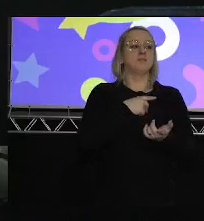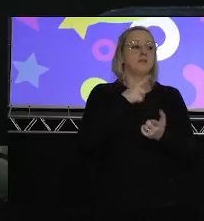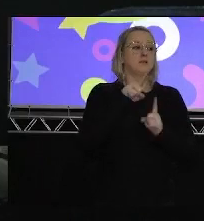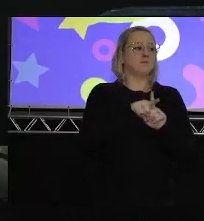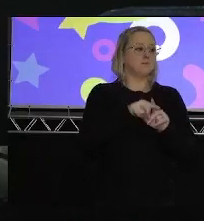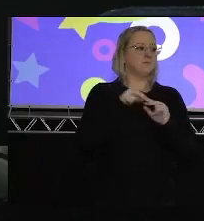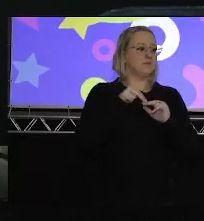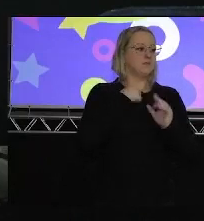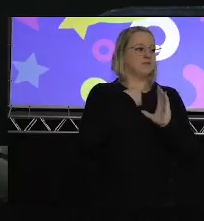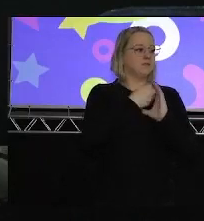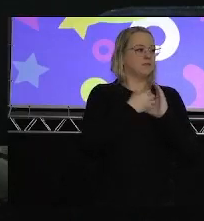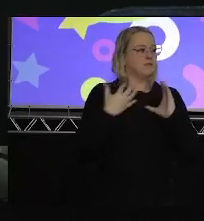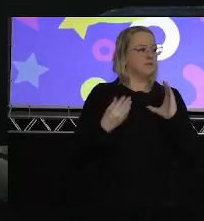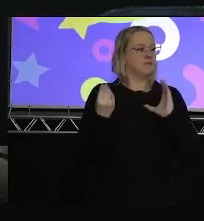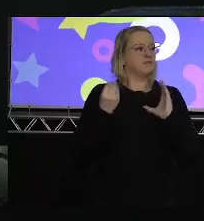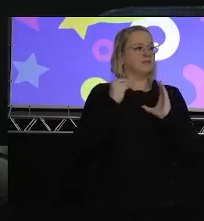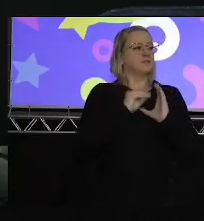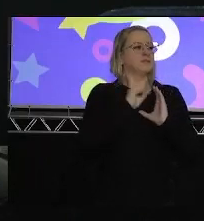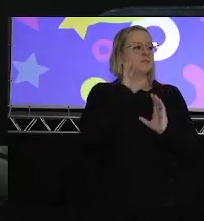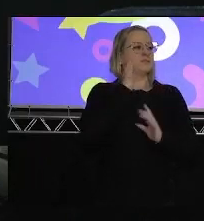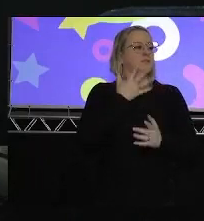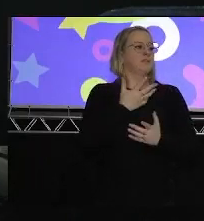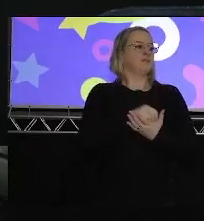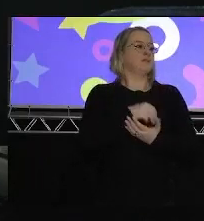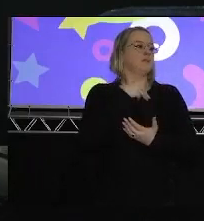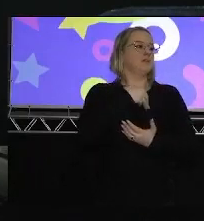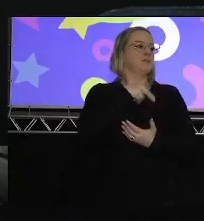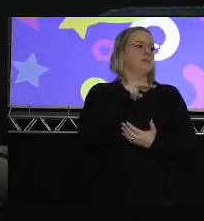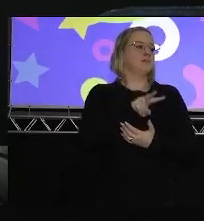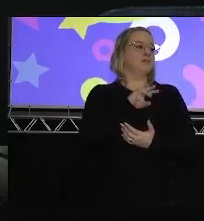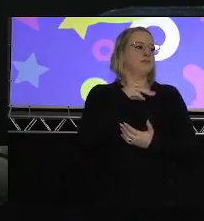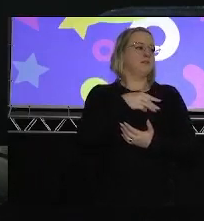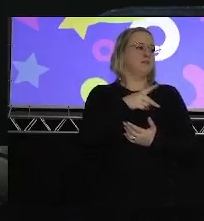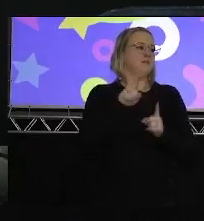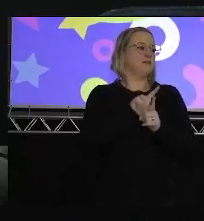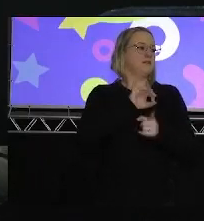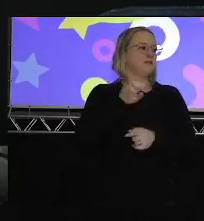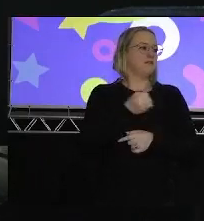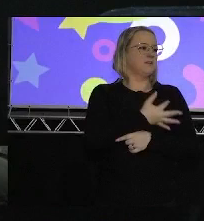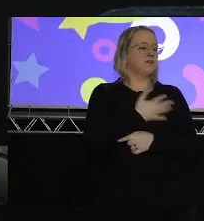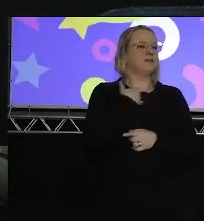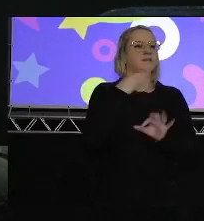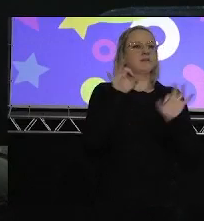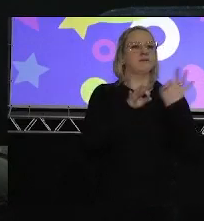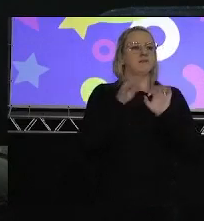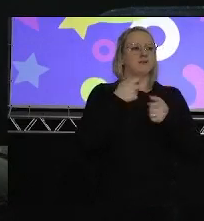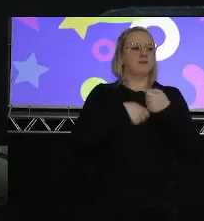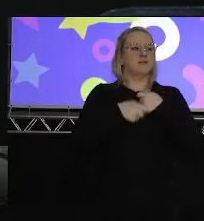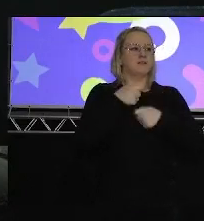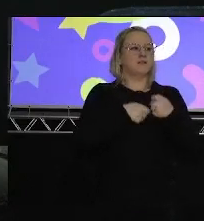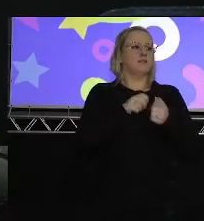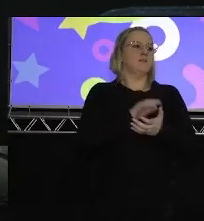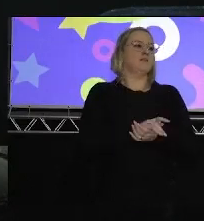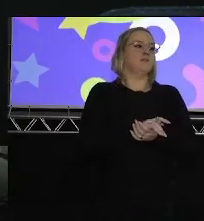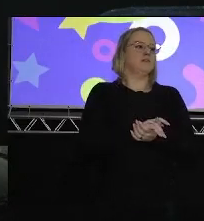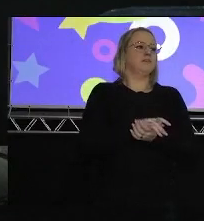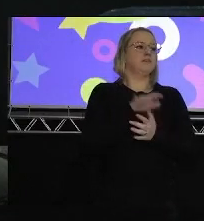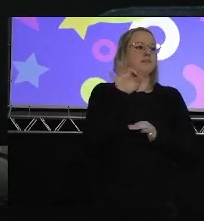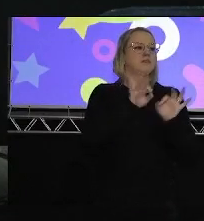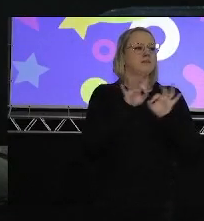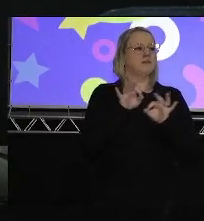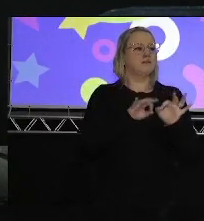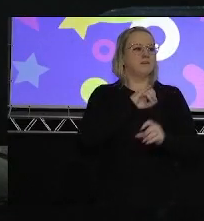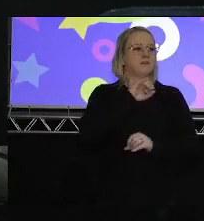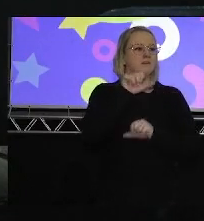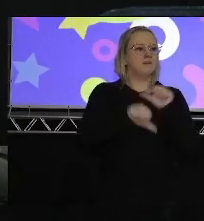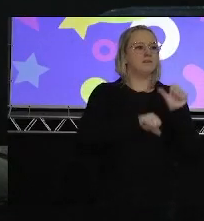classifica elas lá, incremento de solução, MVP, inovação, é um plano de negócio, é um plano de mudança,